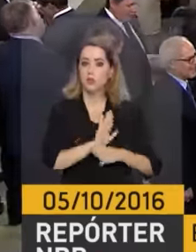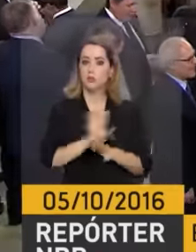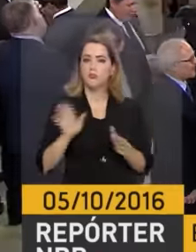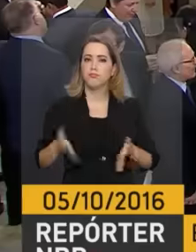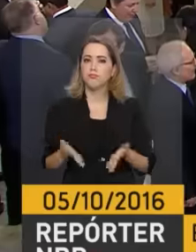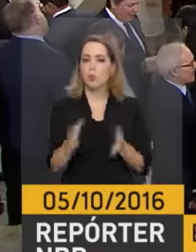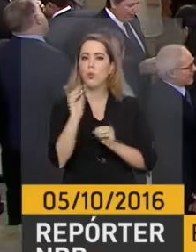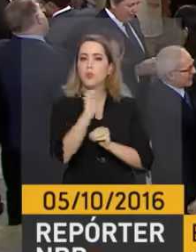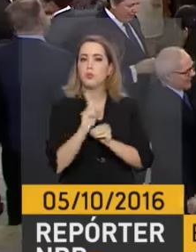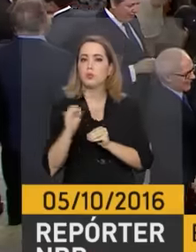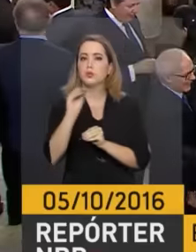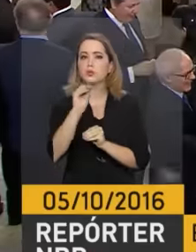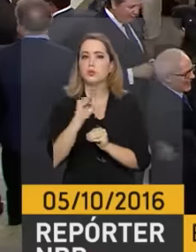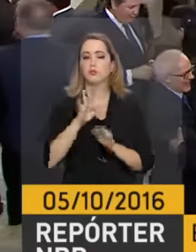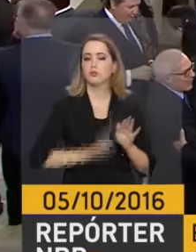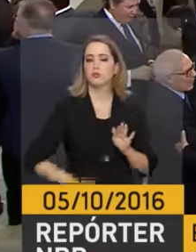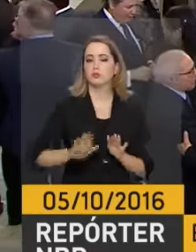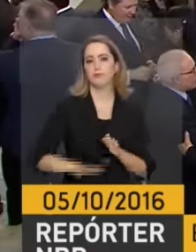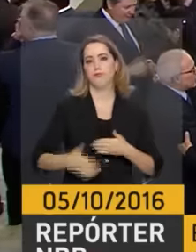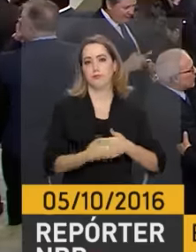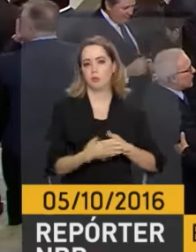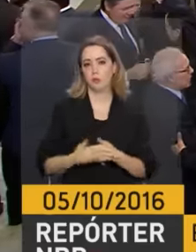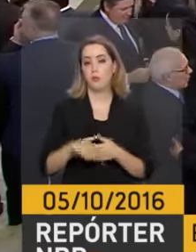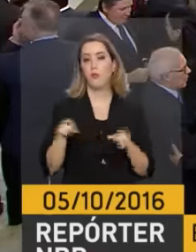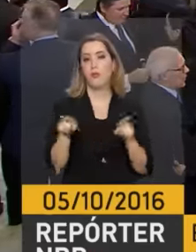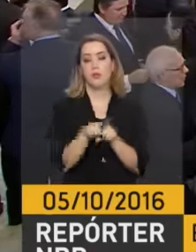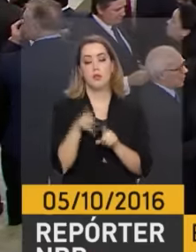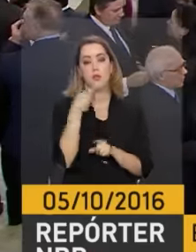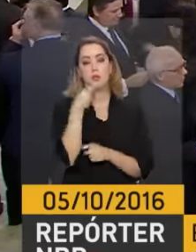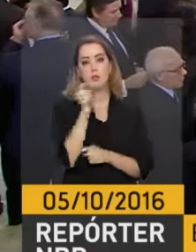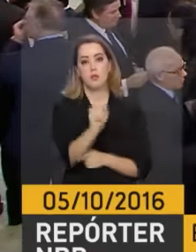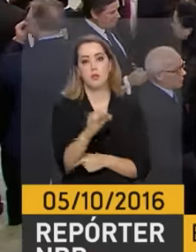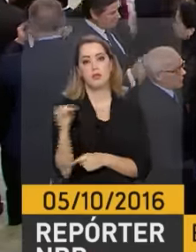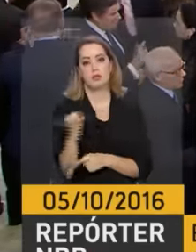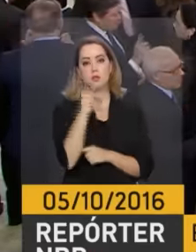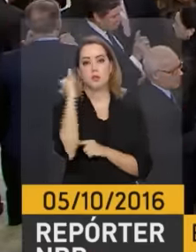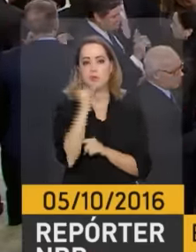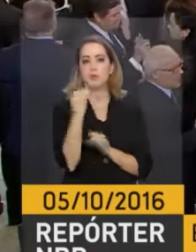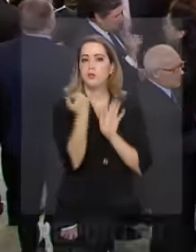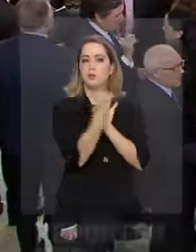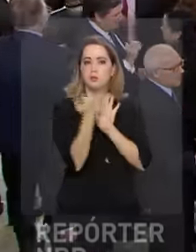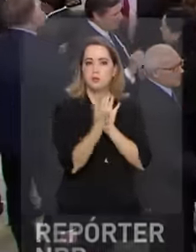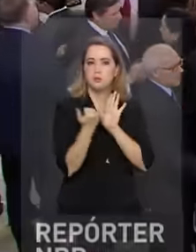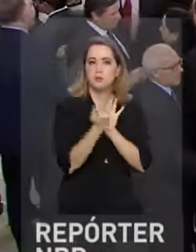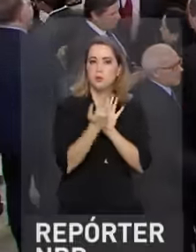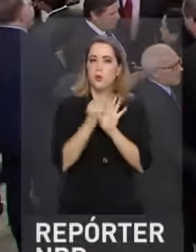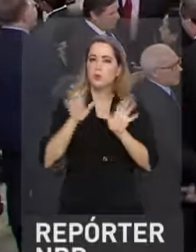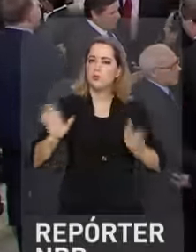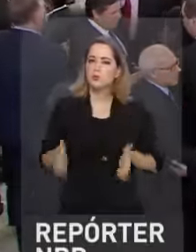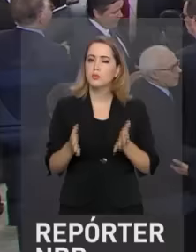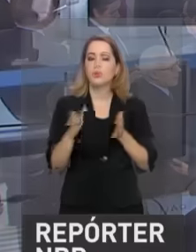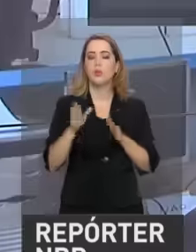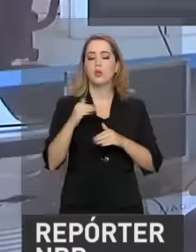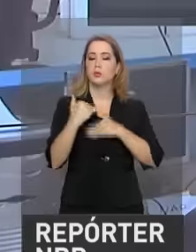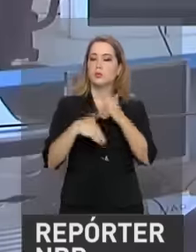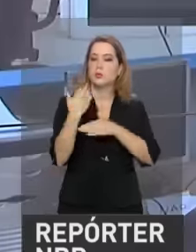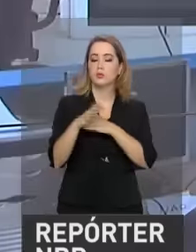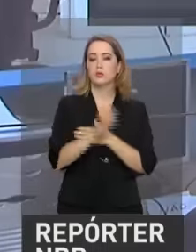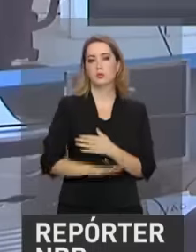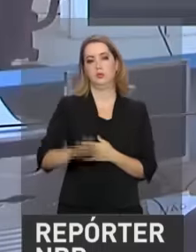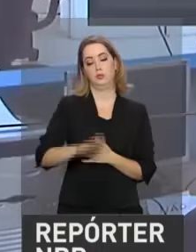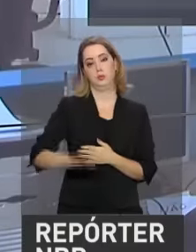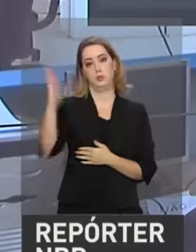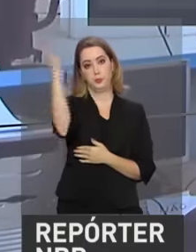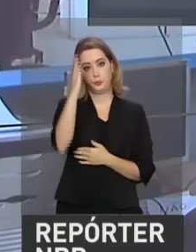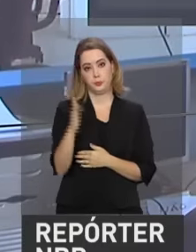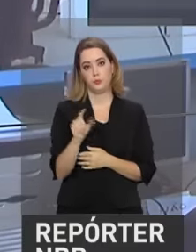reforçar os cuidados na primeira infância e reforçou a importância do programa para o desenvolvimento das crianças brasileiras.